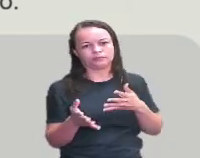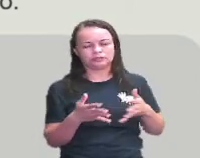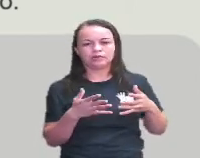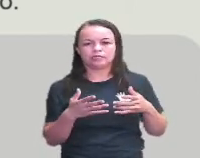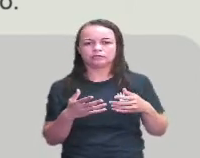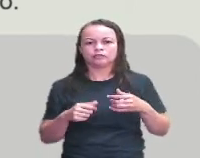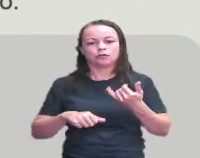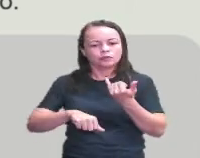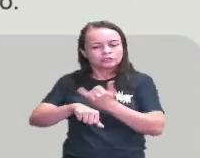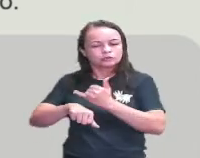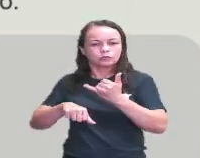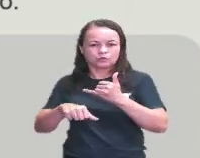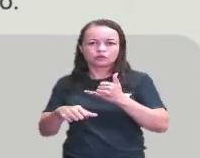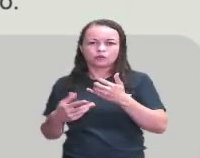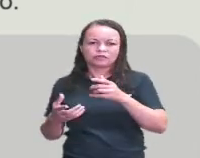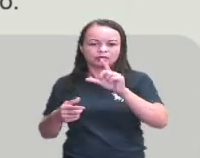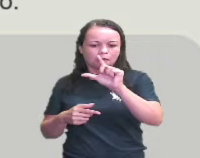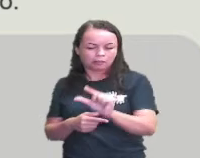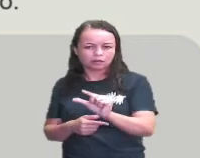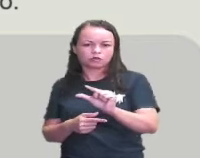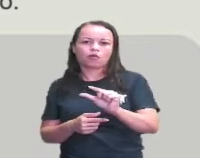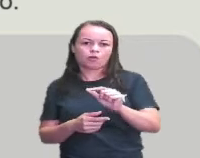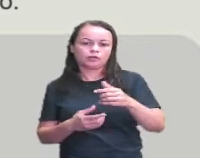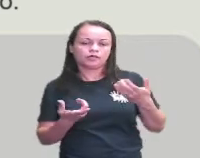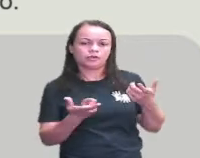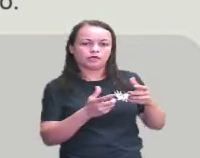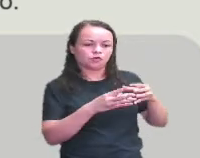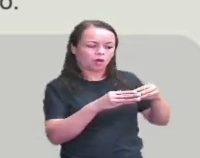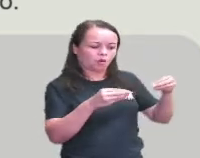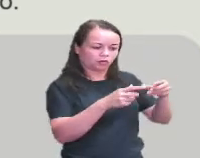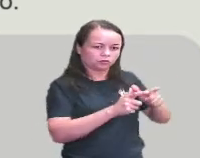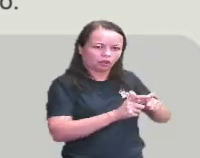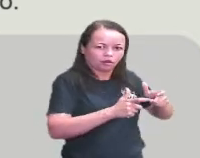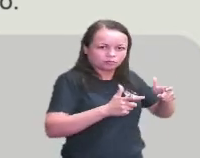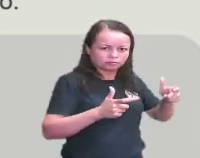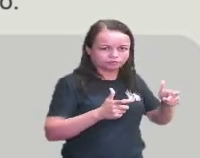do ferro vai ser menor do que a de algodão.